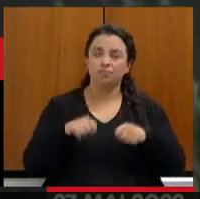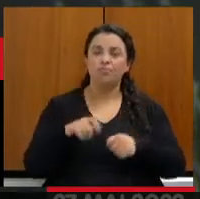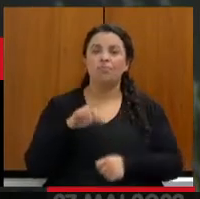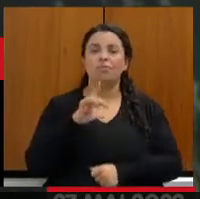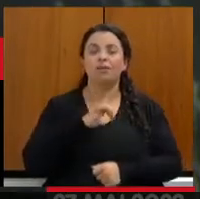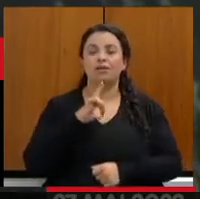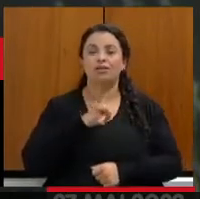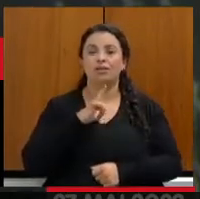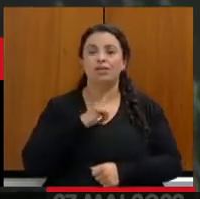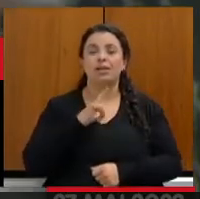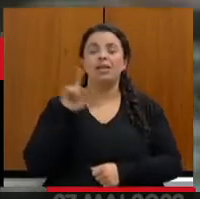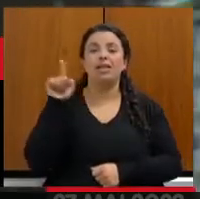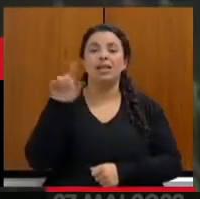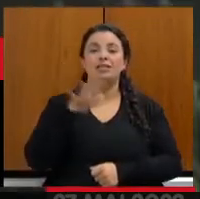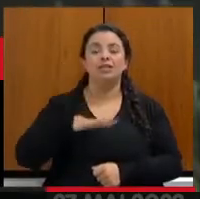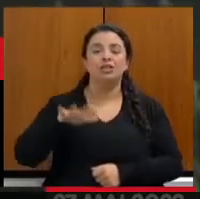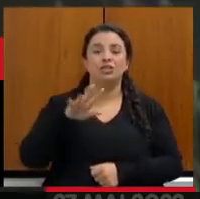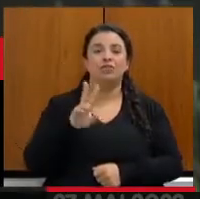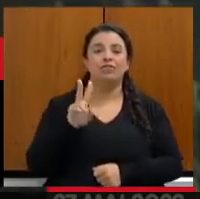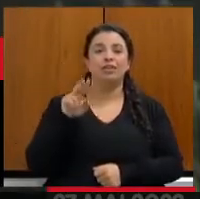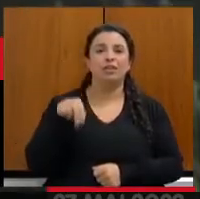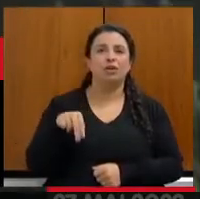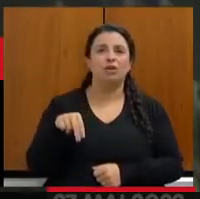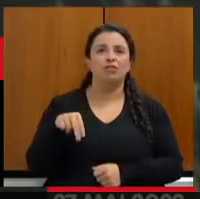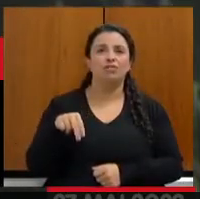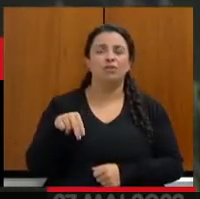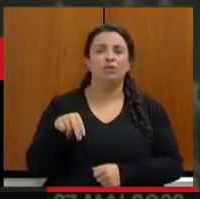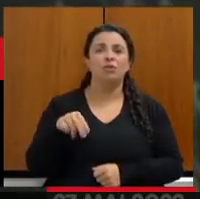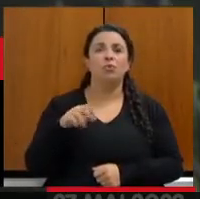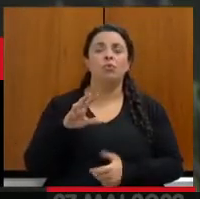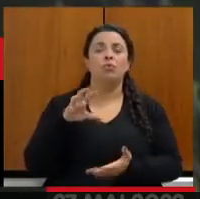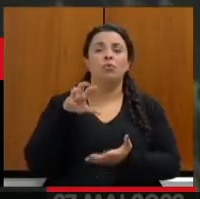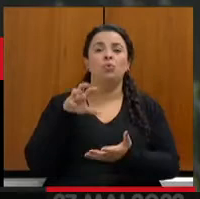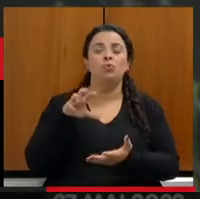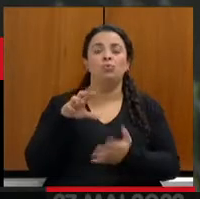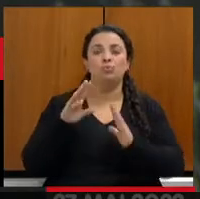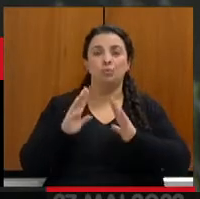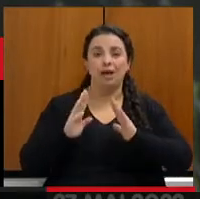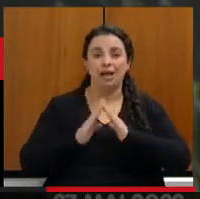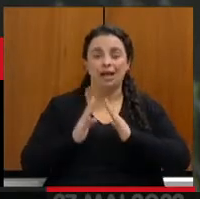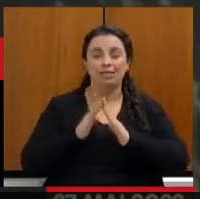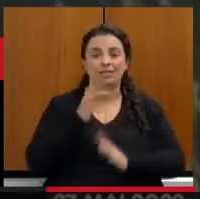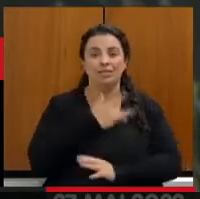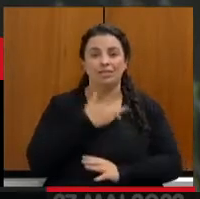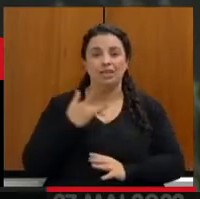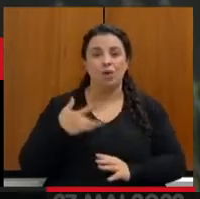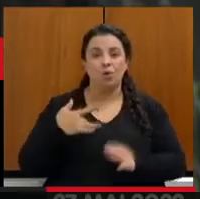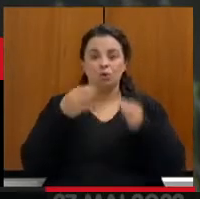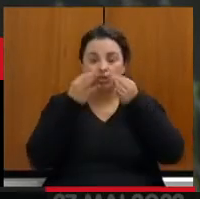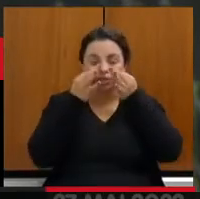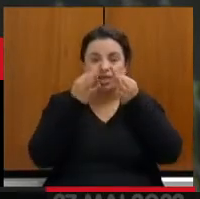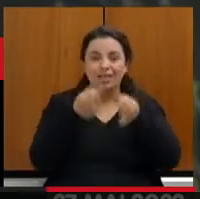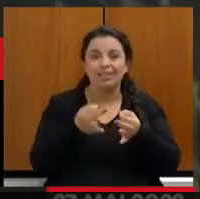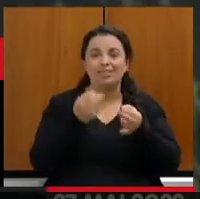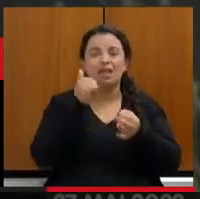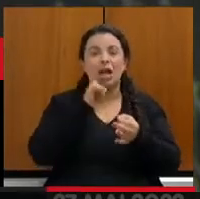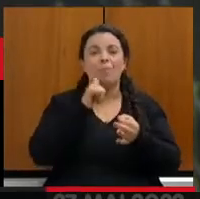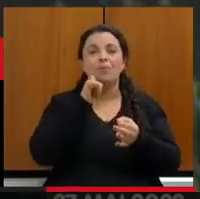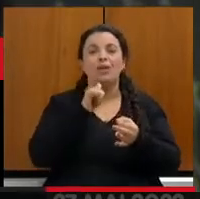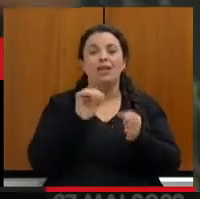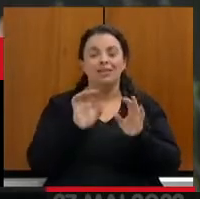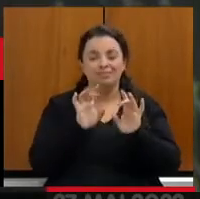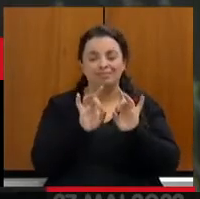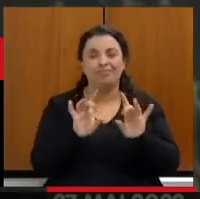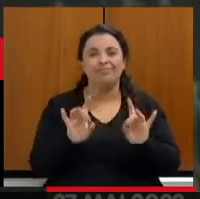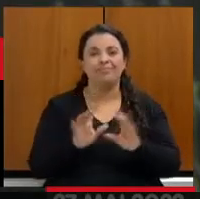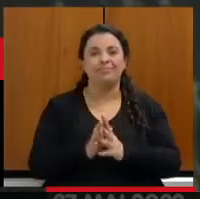na nossa região de Venda Nova um Centro de Saúde atenção à mulher para amparar